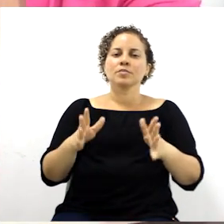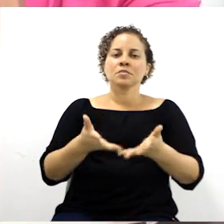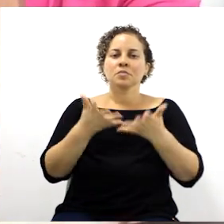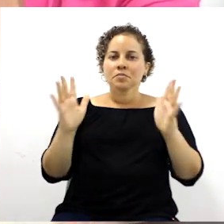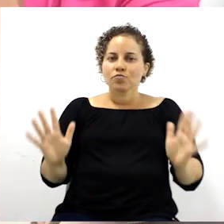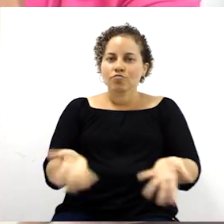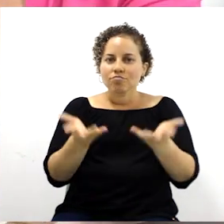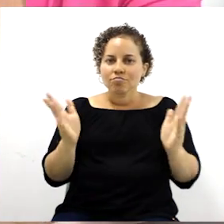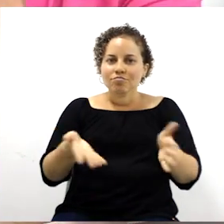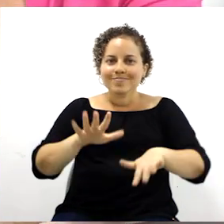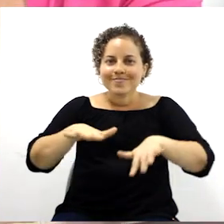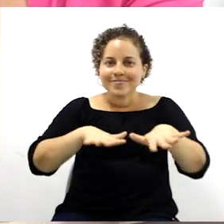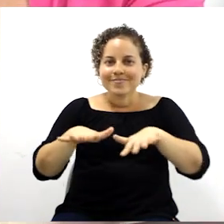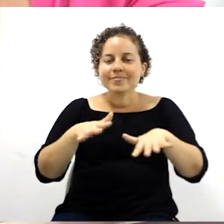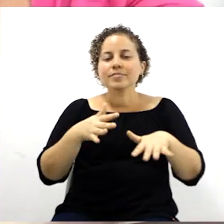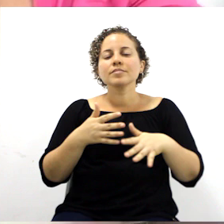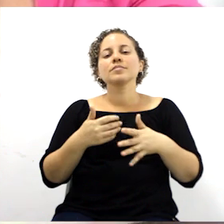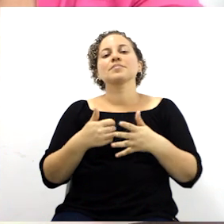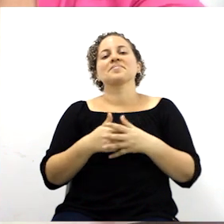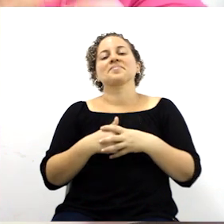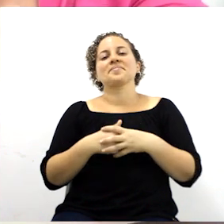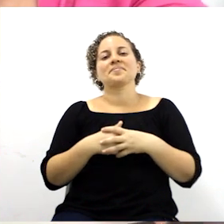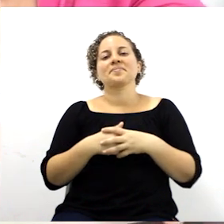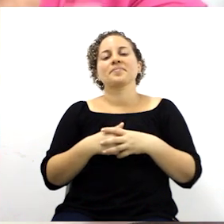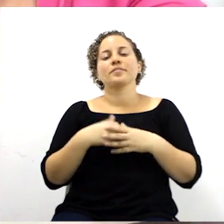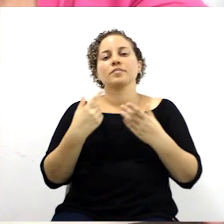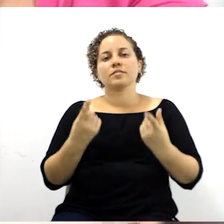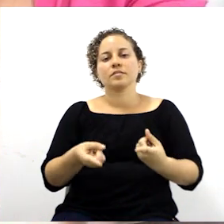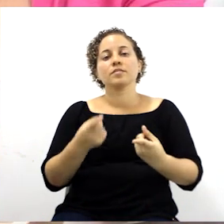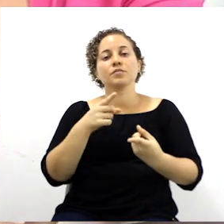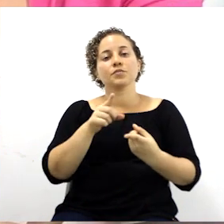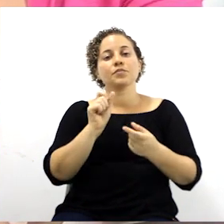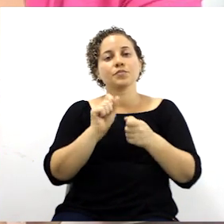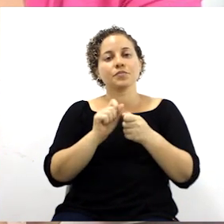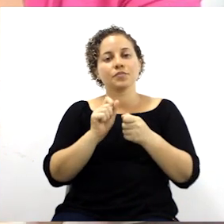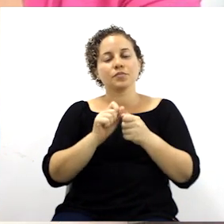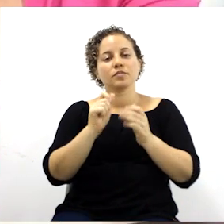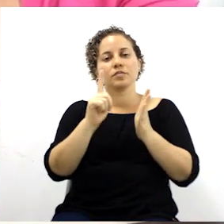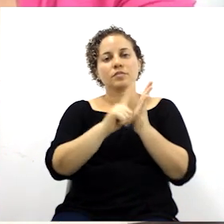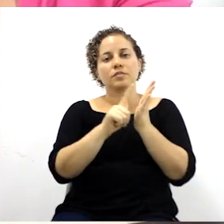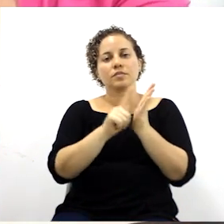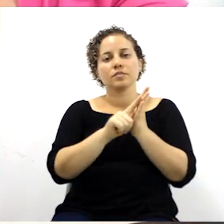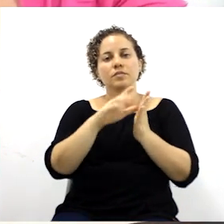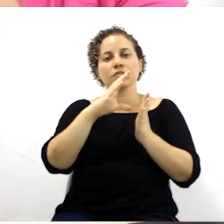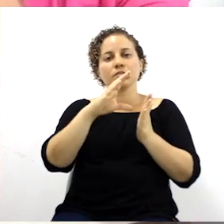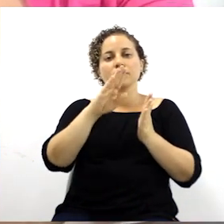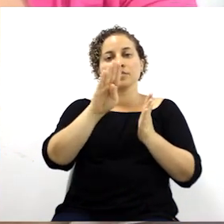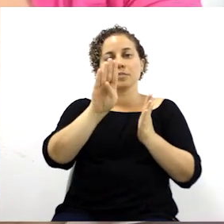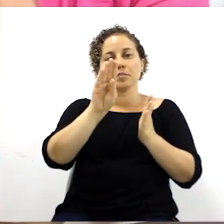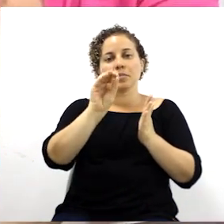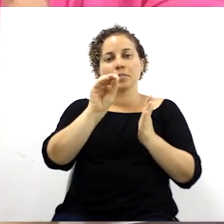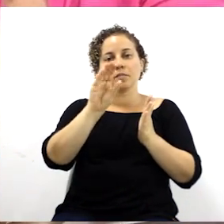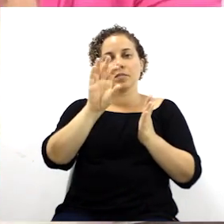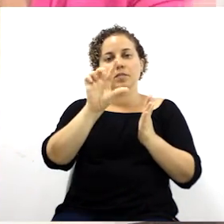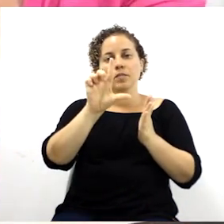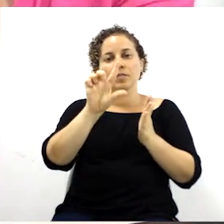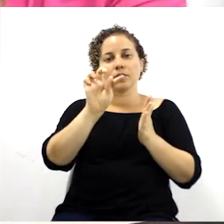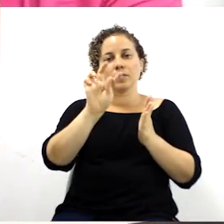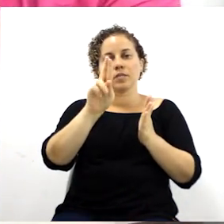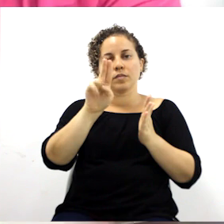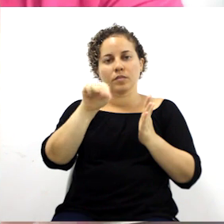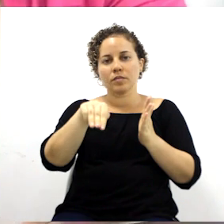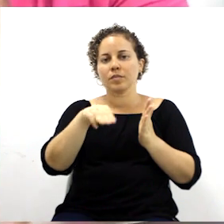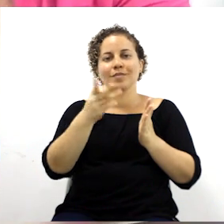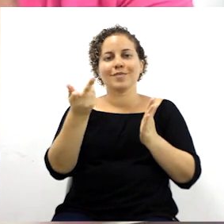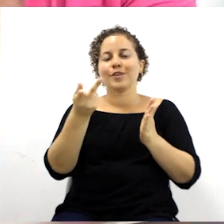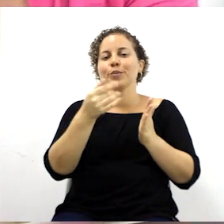né? Uma dinamizada. Então, você pode criar um boletim sobre tudo que você tem, de repente, sobre Manuel